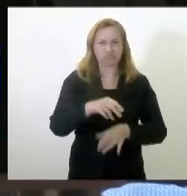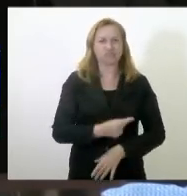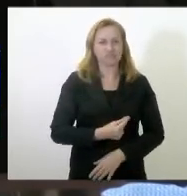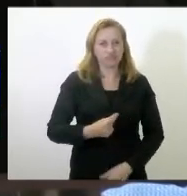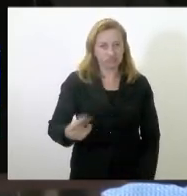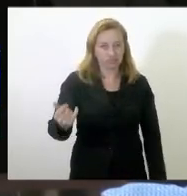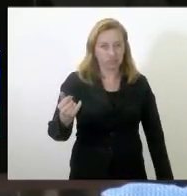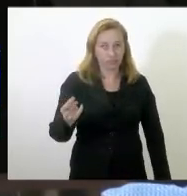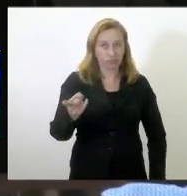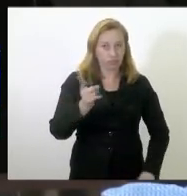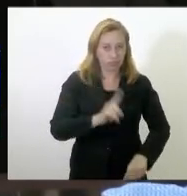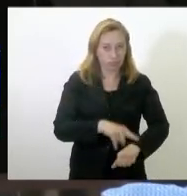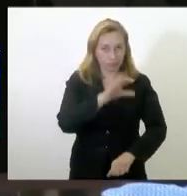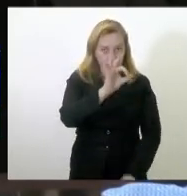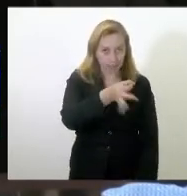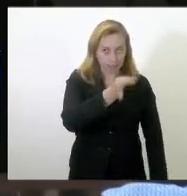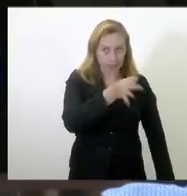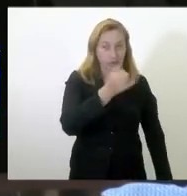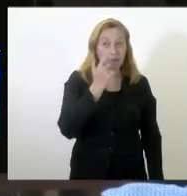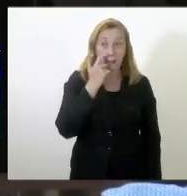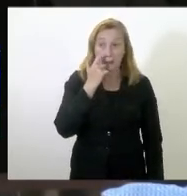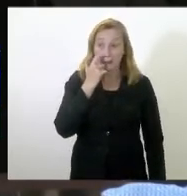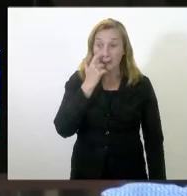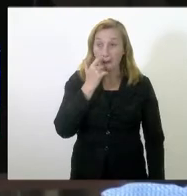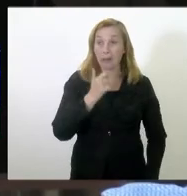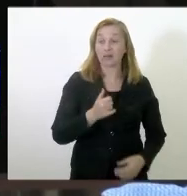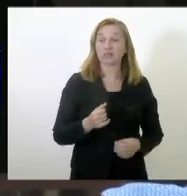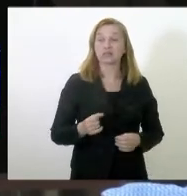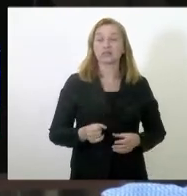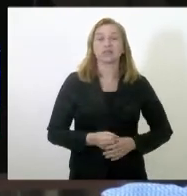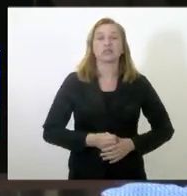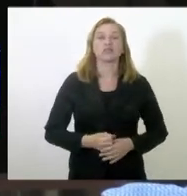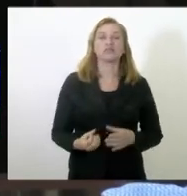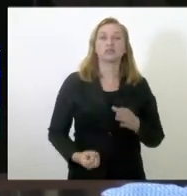boa hora, promoveu